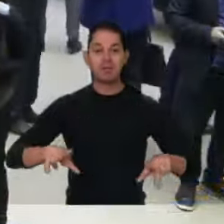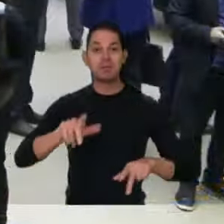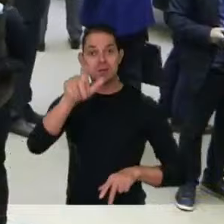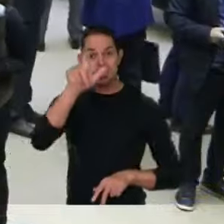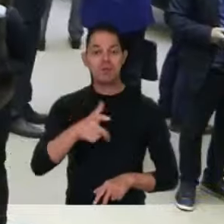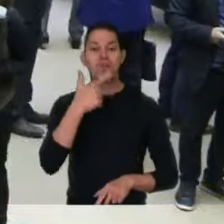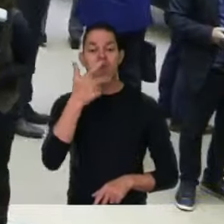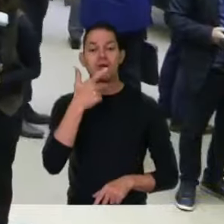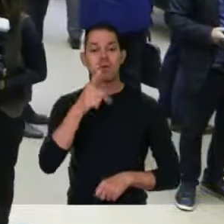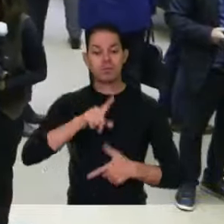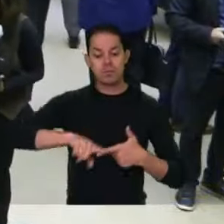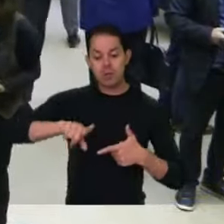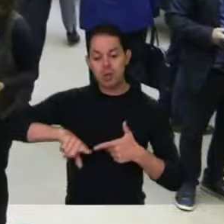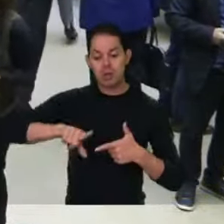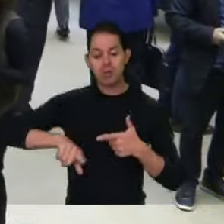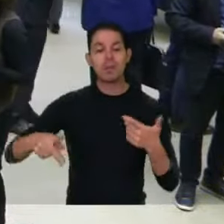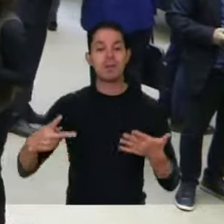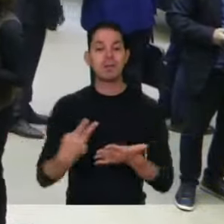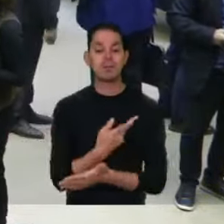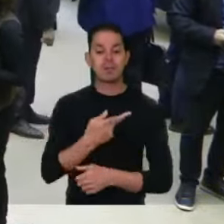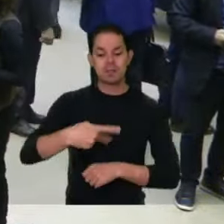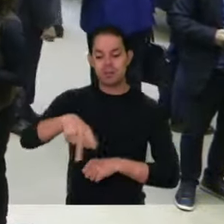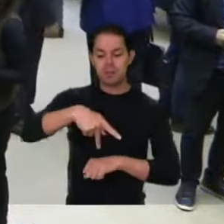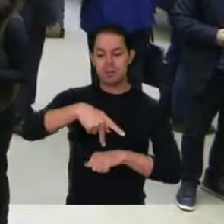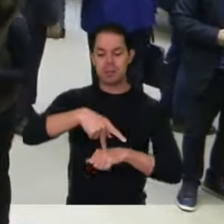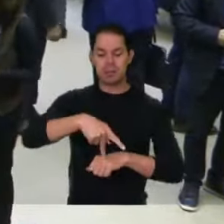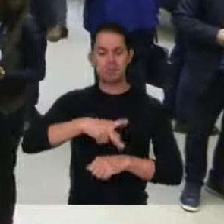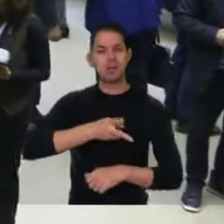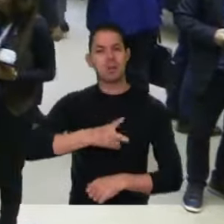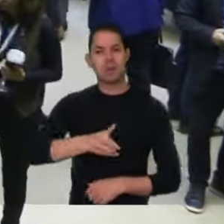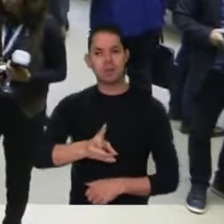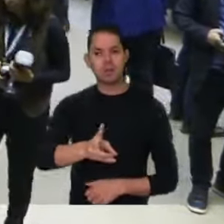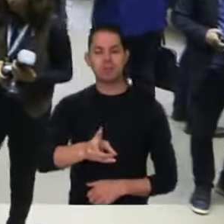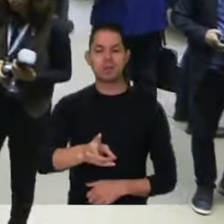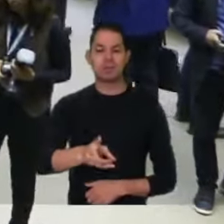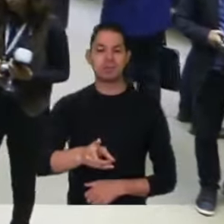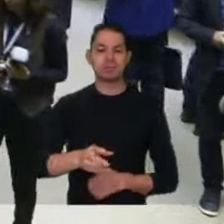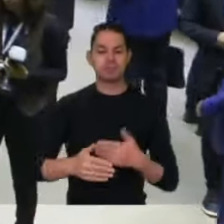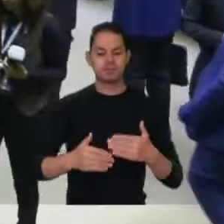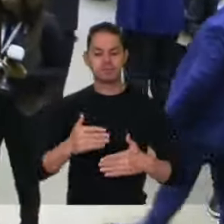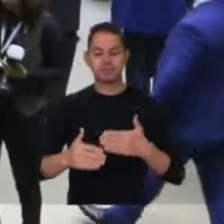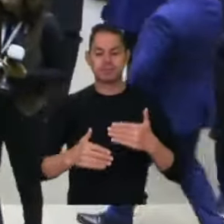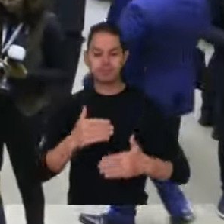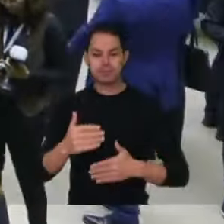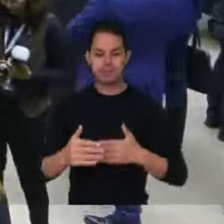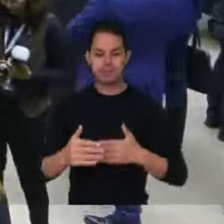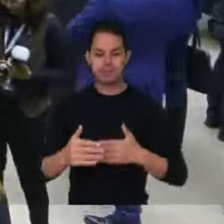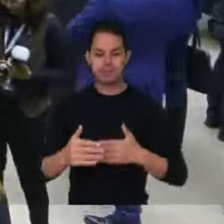que assola principalmente os países que continuam e se mantém em processo de de desenvolvimento que é a